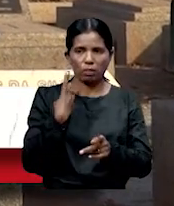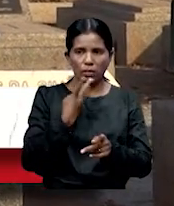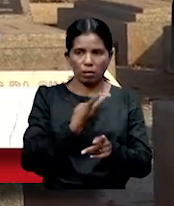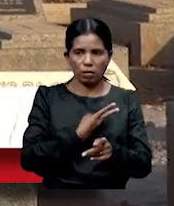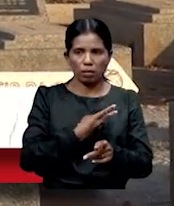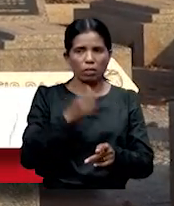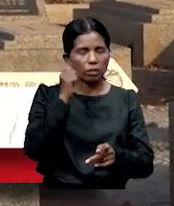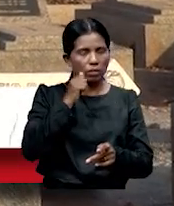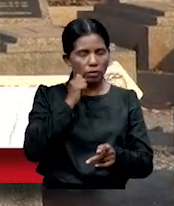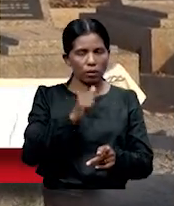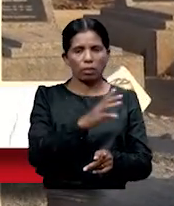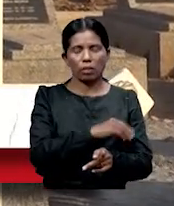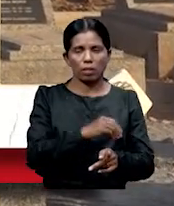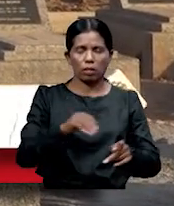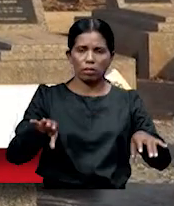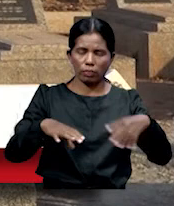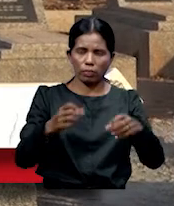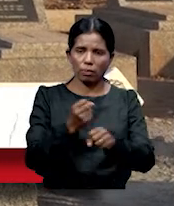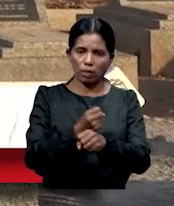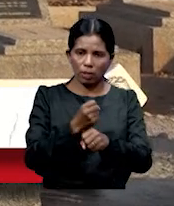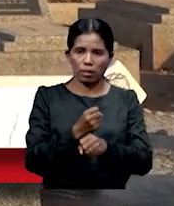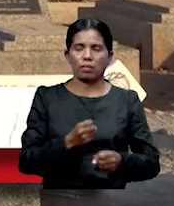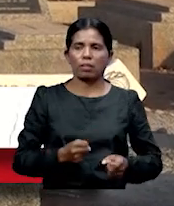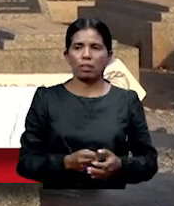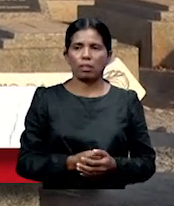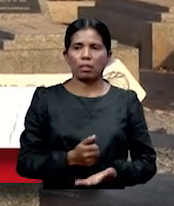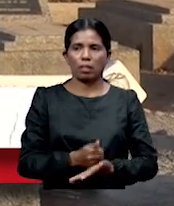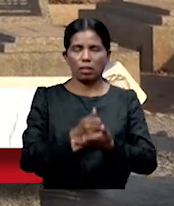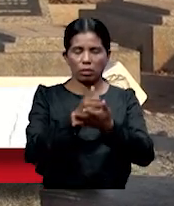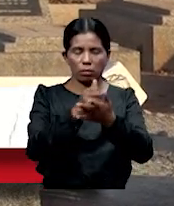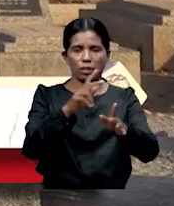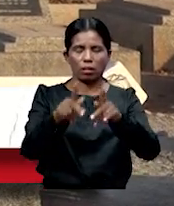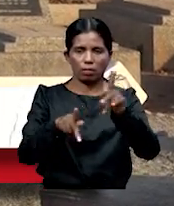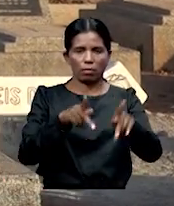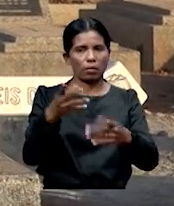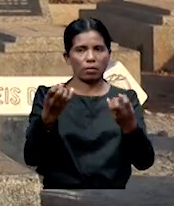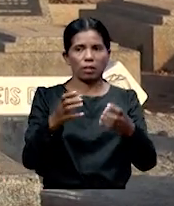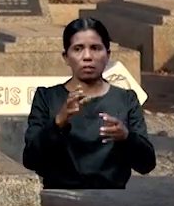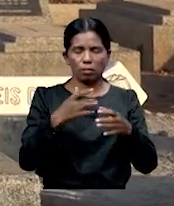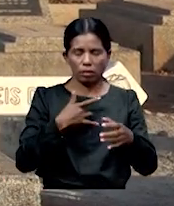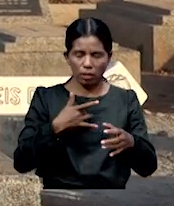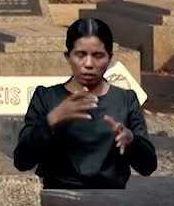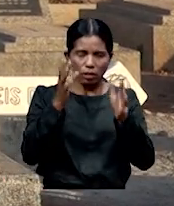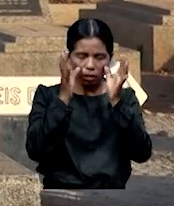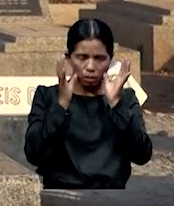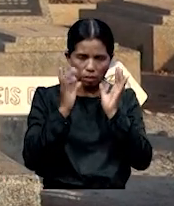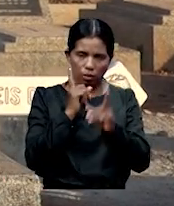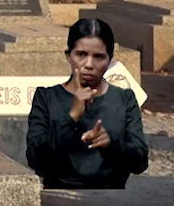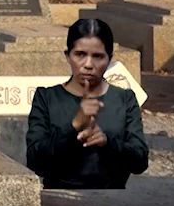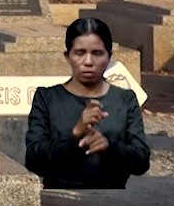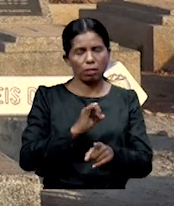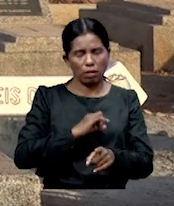feito luta ida, luta nang ida, nebe azuda e mabarak mos. Triste, triste Tebes,